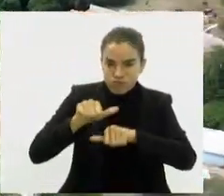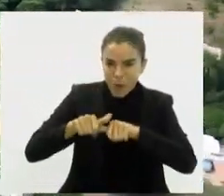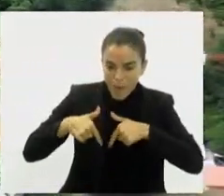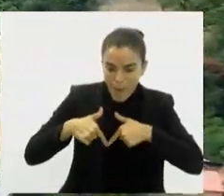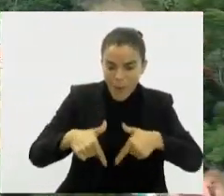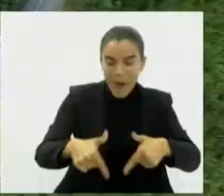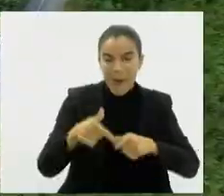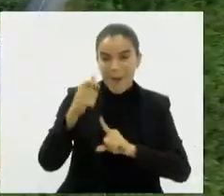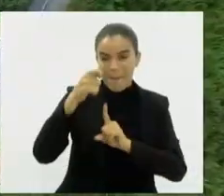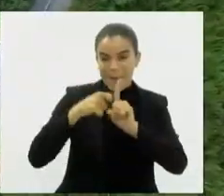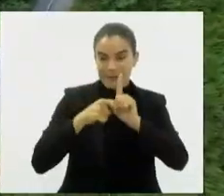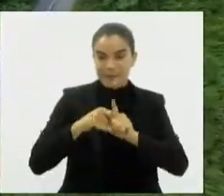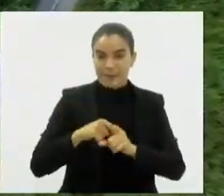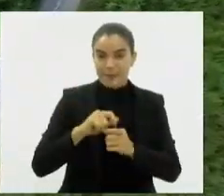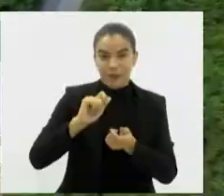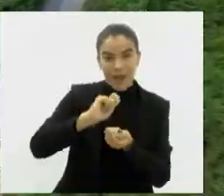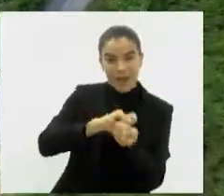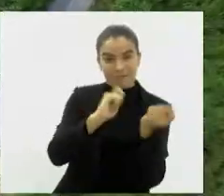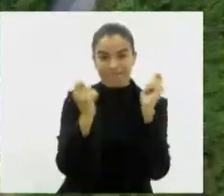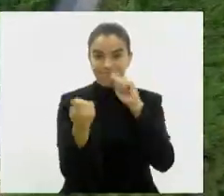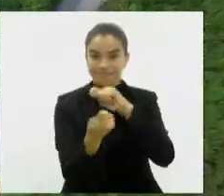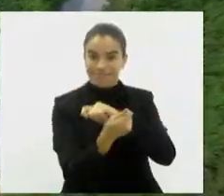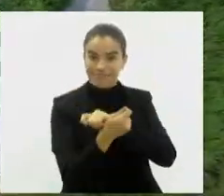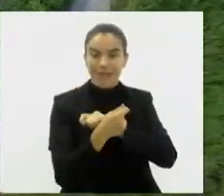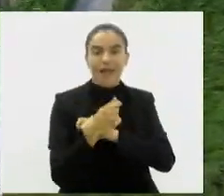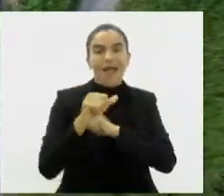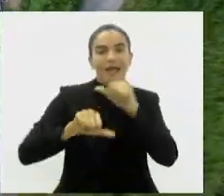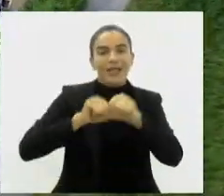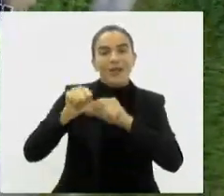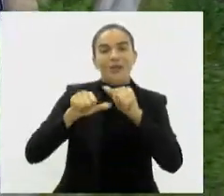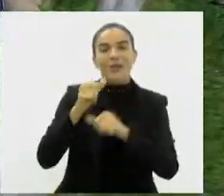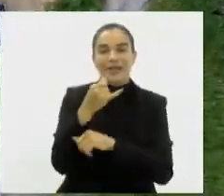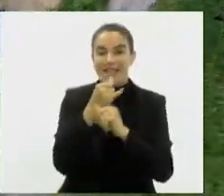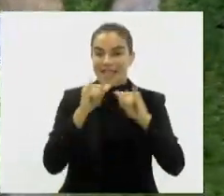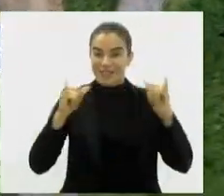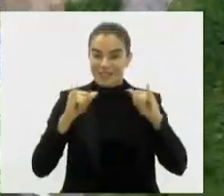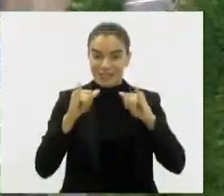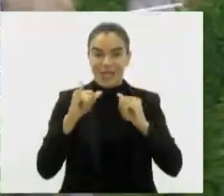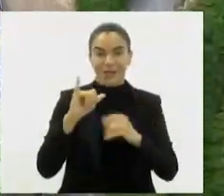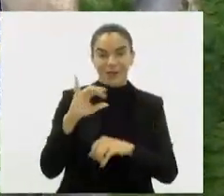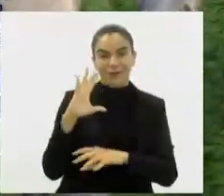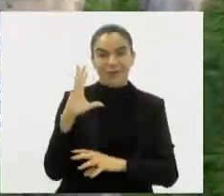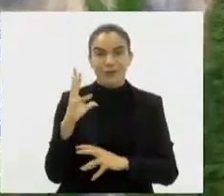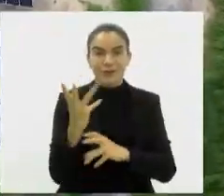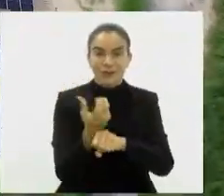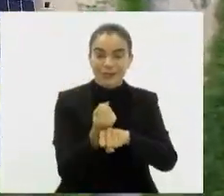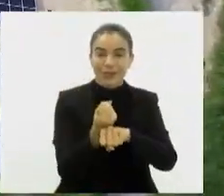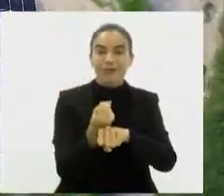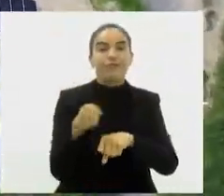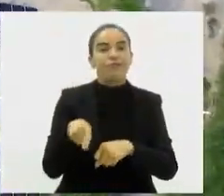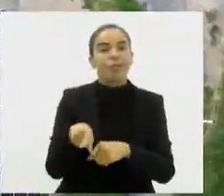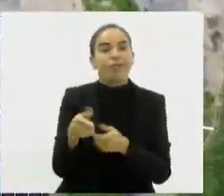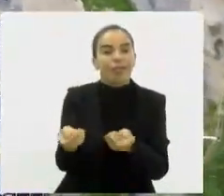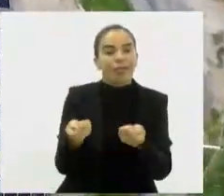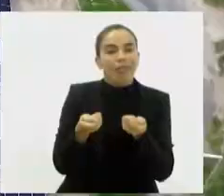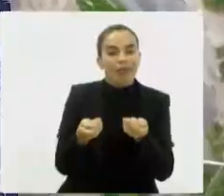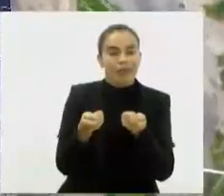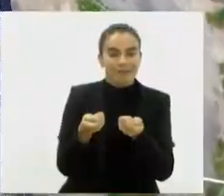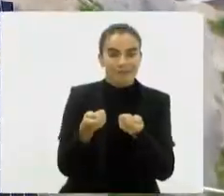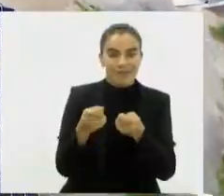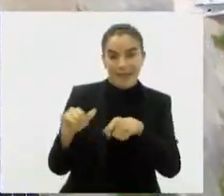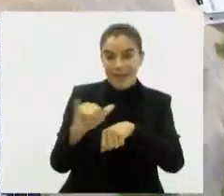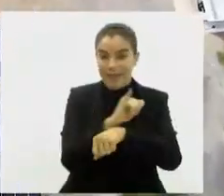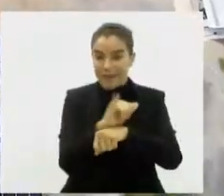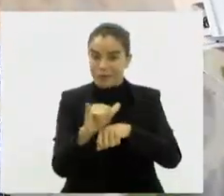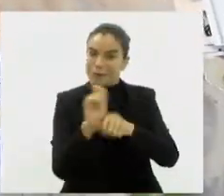no próximo mês. A transição para o modelo energético sustentável representa também uma economia nos gastos do Estado, recursos que podem